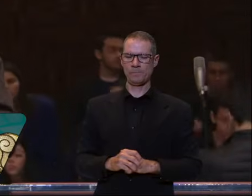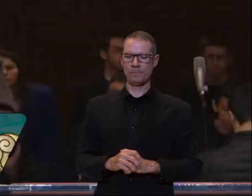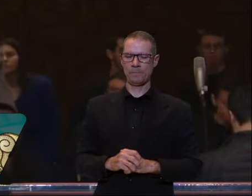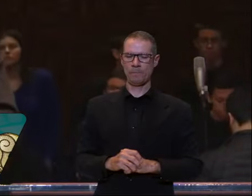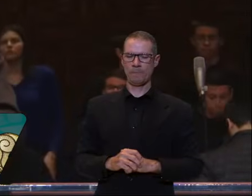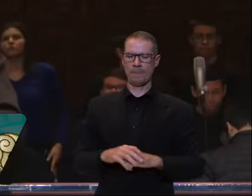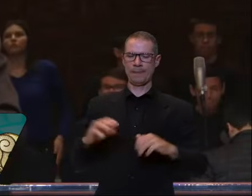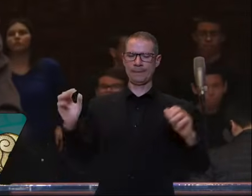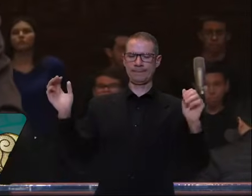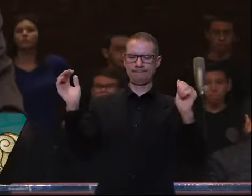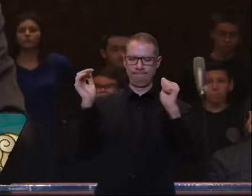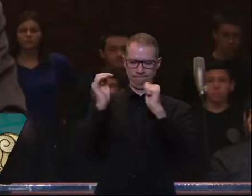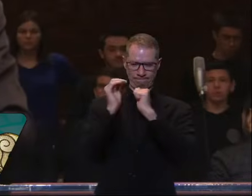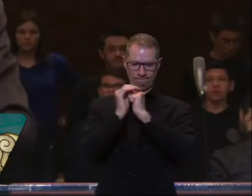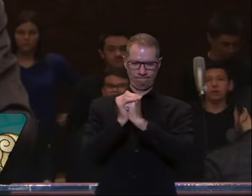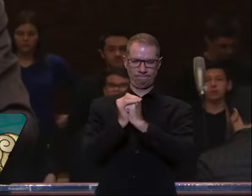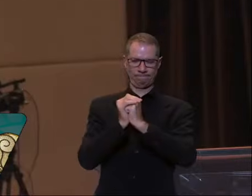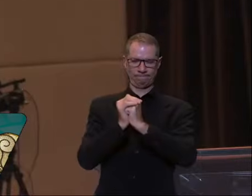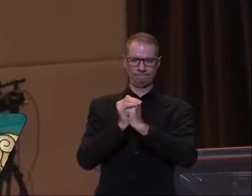Amém.